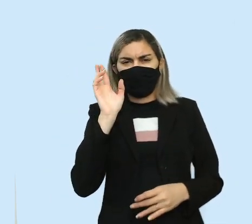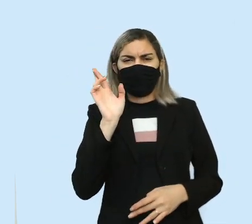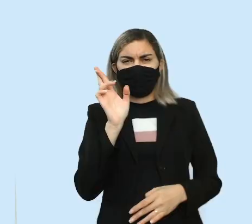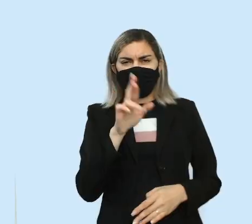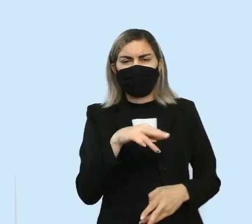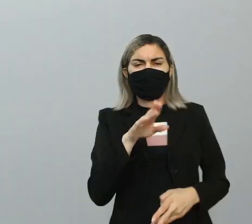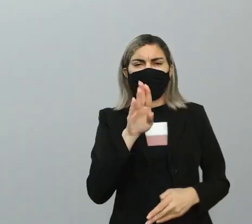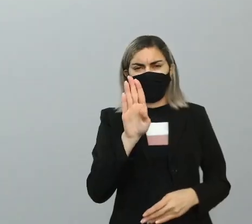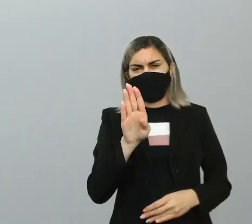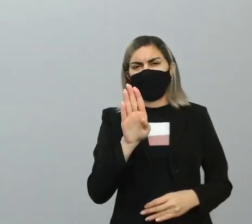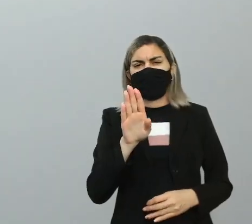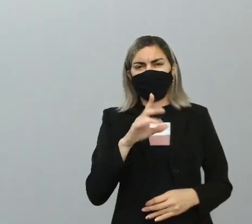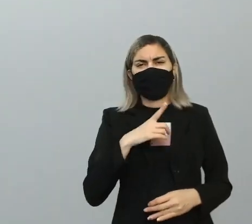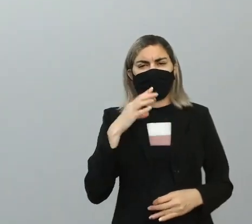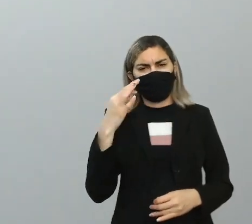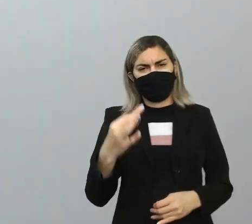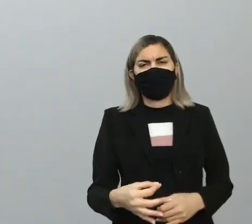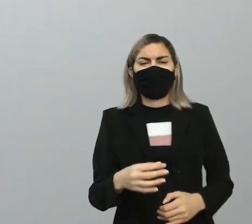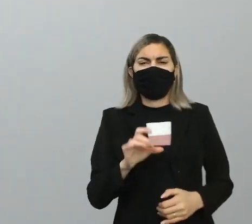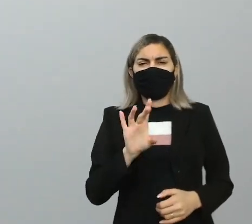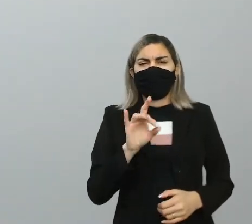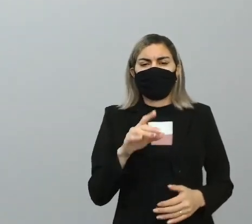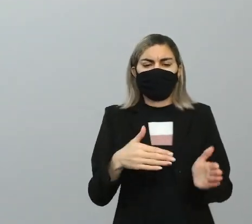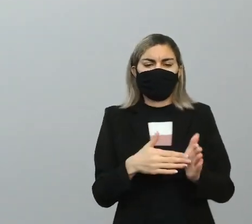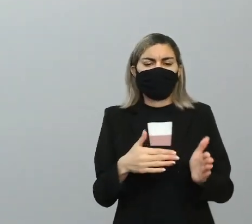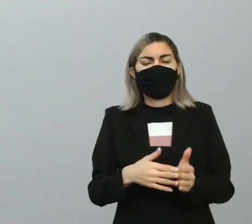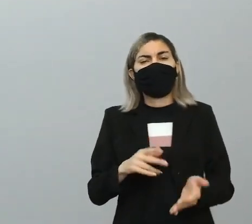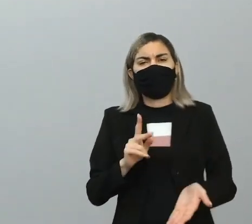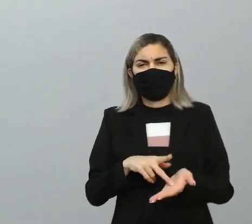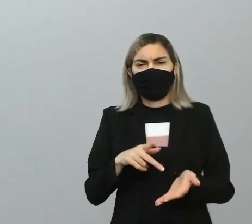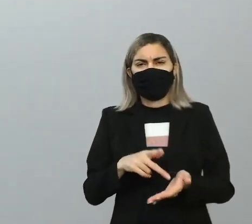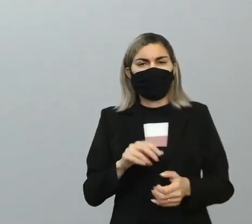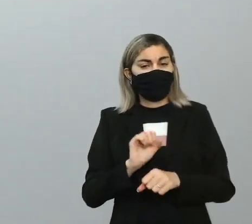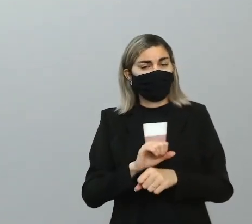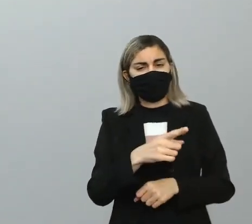que na letra B seria correta. Somente a última está verdadeira.